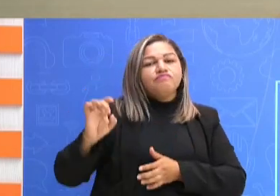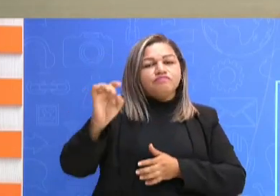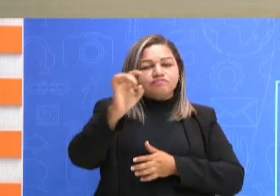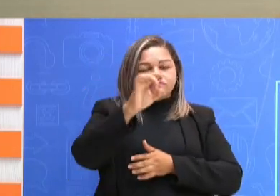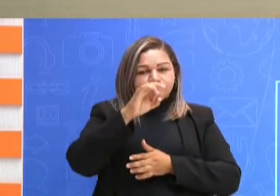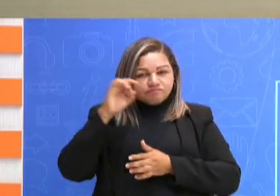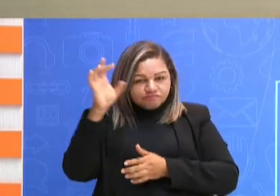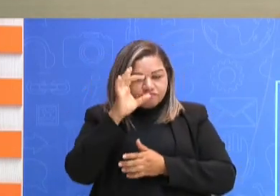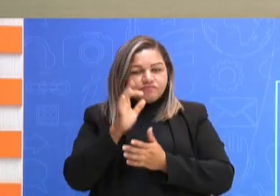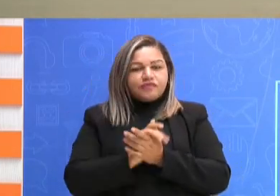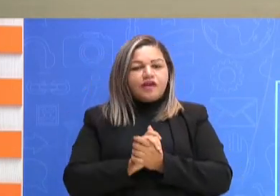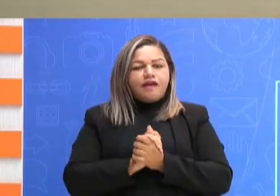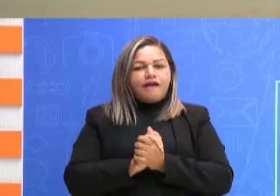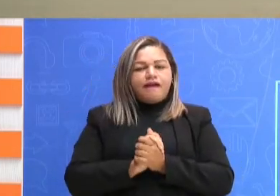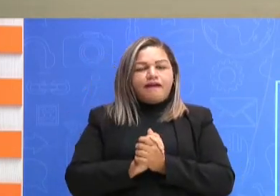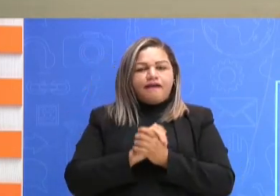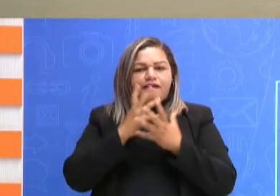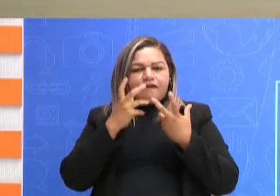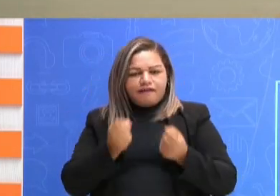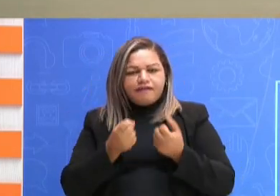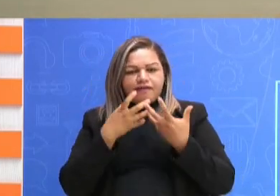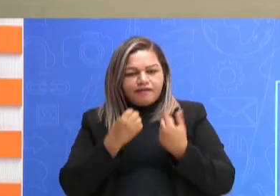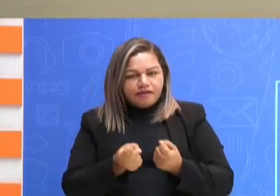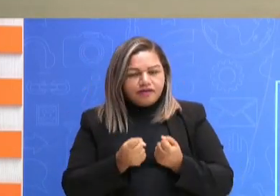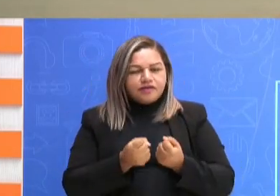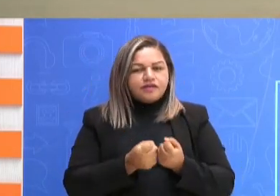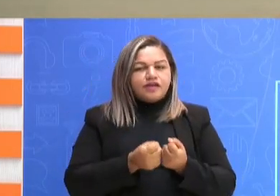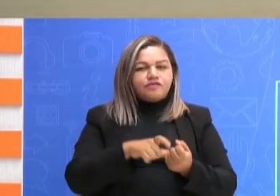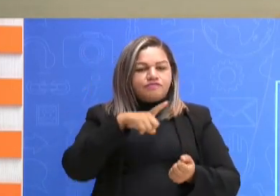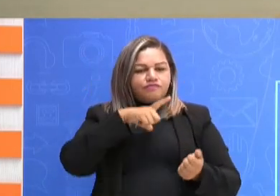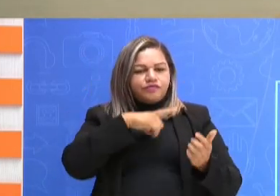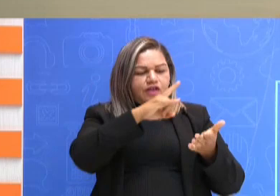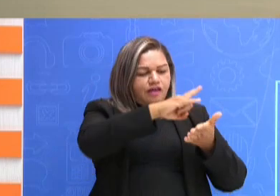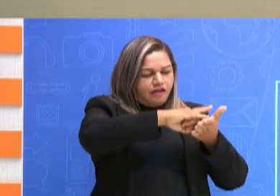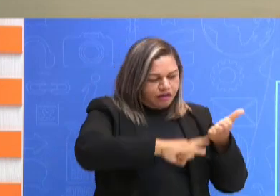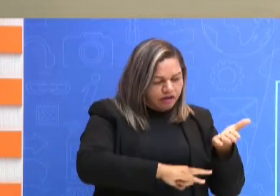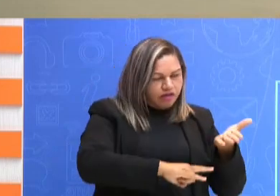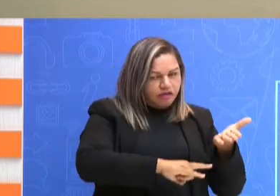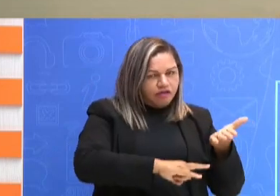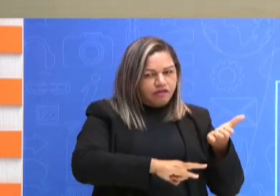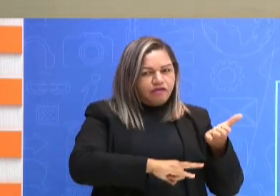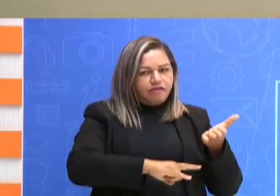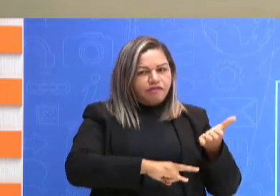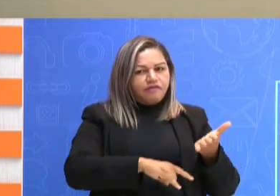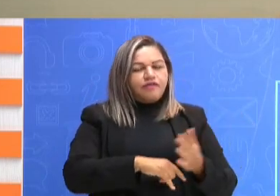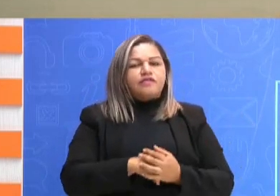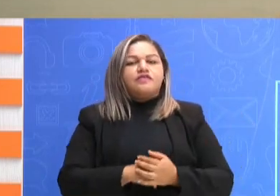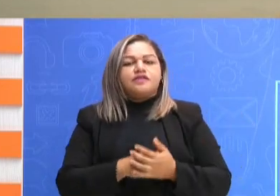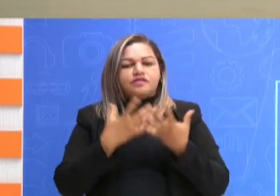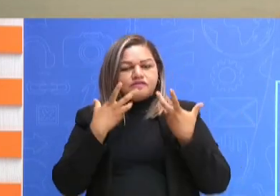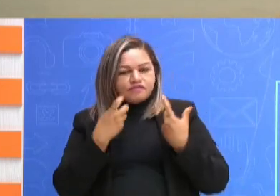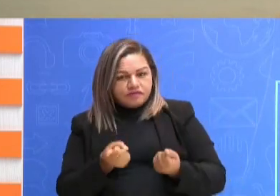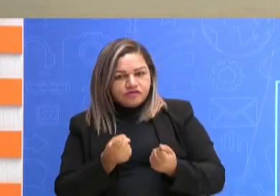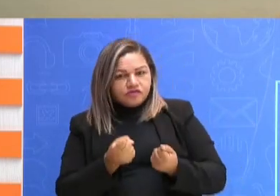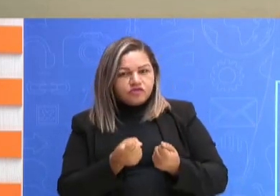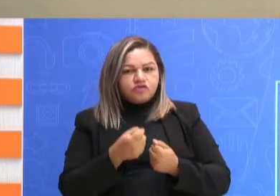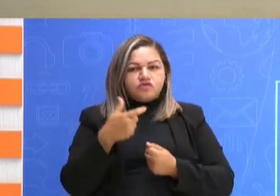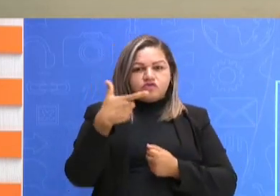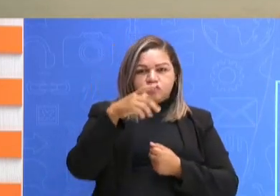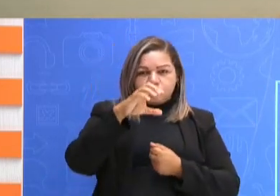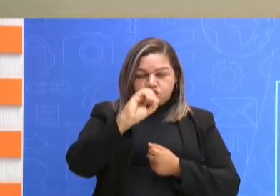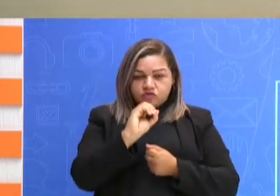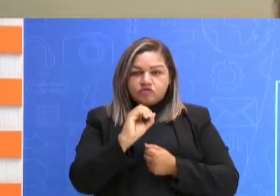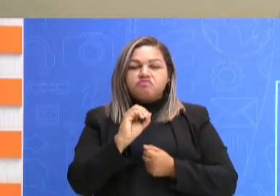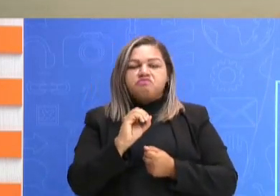um permissionário. Cada um receberá o documento que será permissionário, quer dizer, naquele momento de 20 anos,